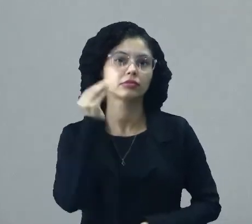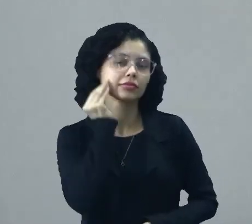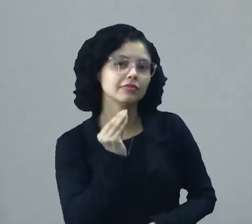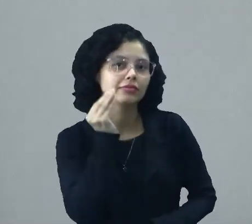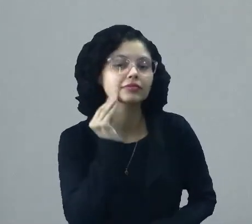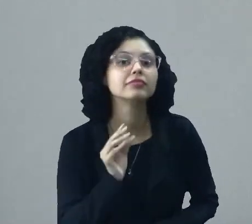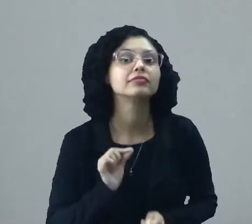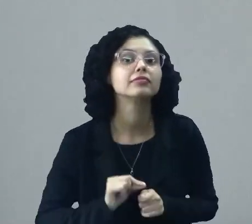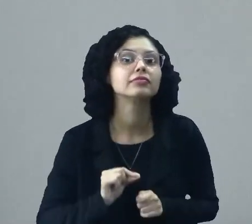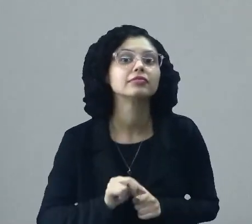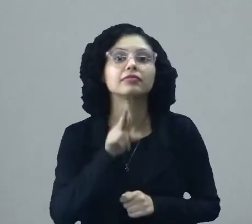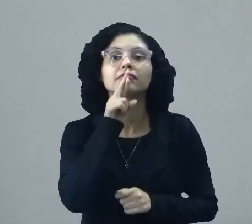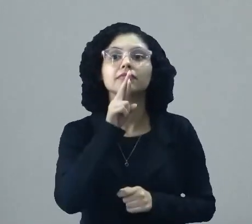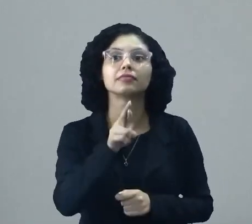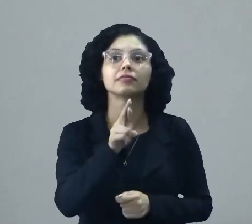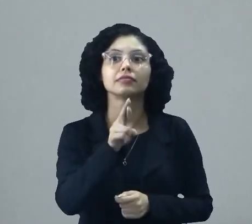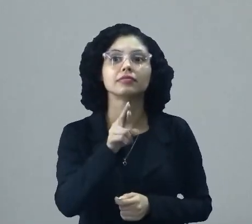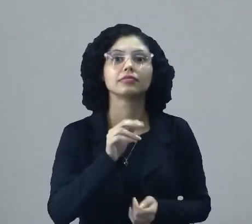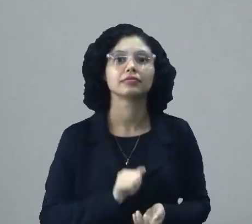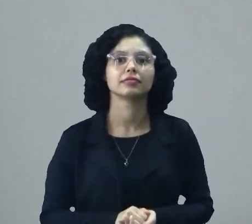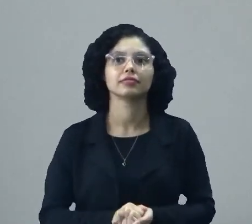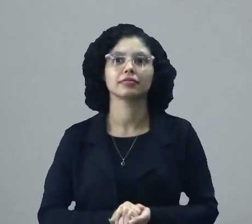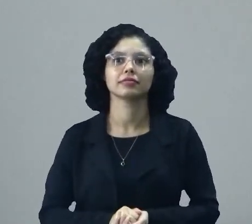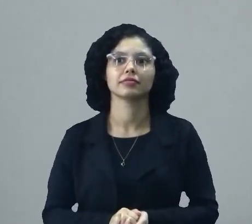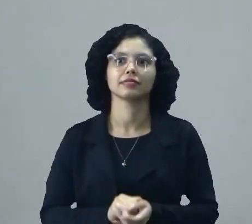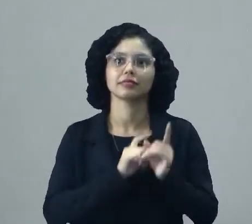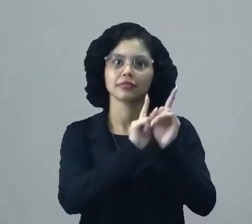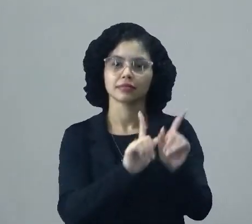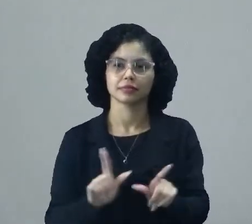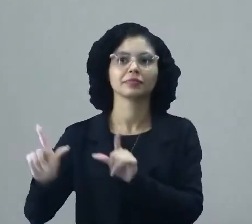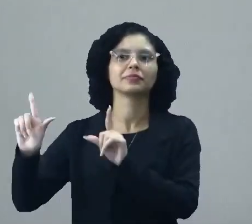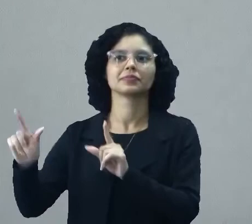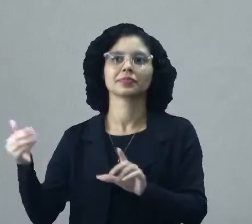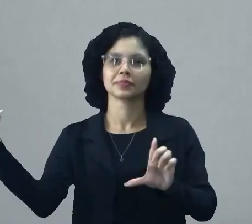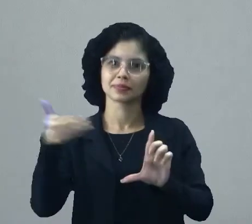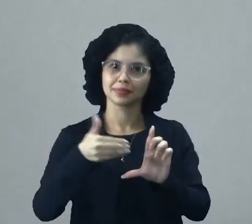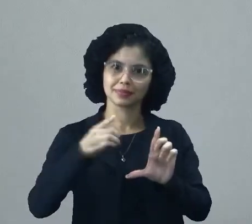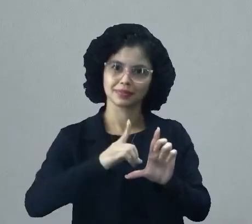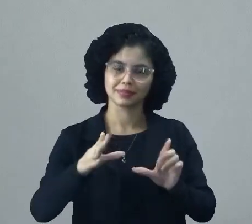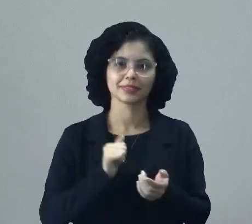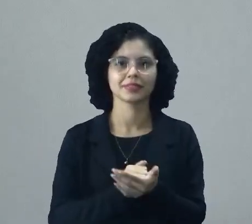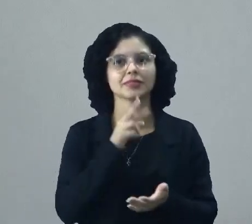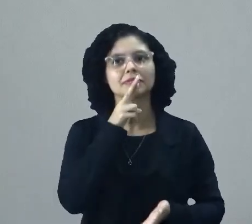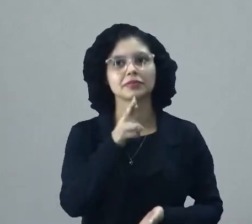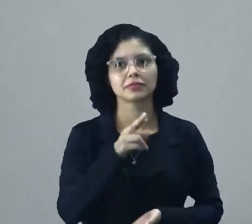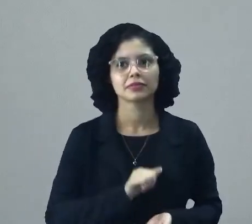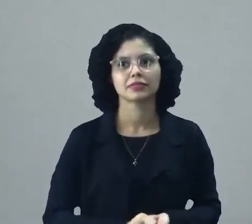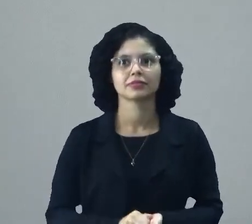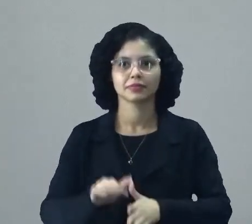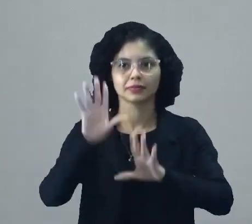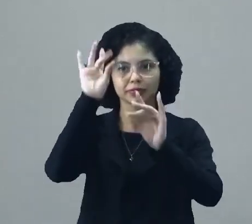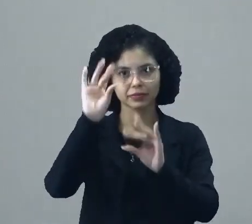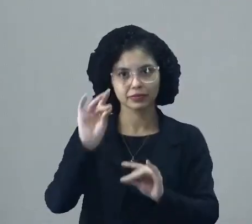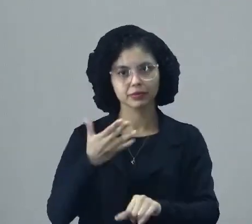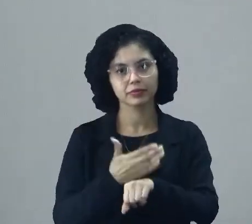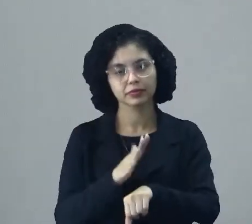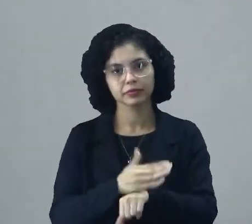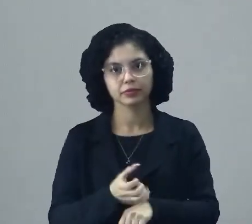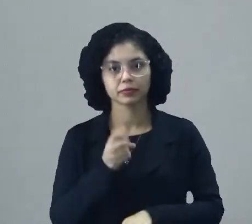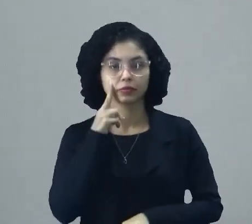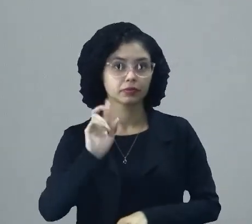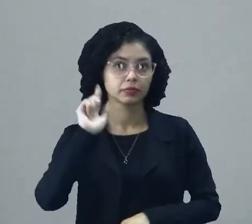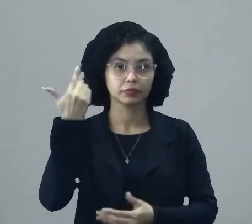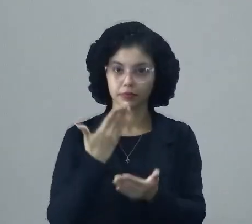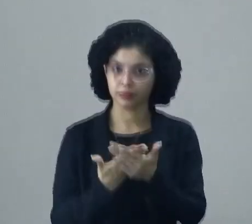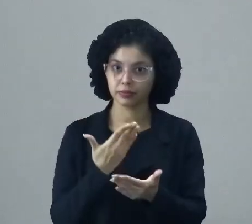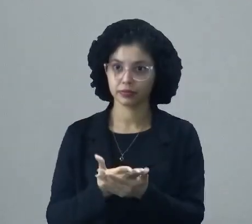ter que responder e acompanhar na plataforma Eduque a resposta. Lá tem todos os outros exercícios. Vejo